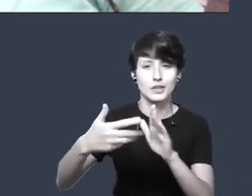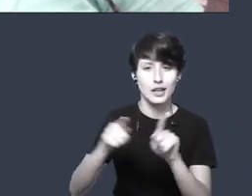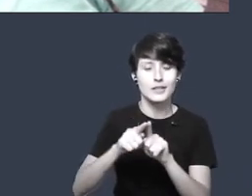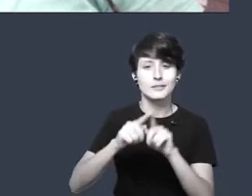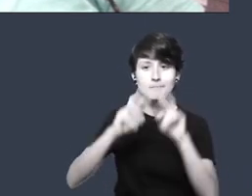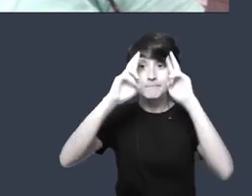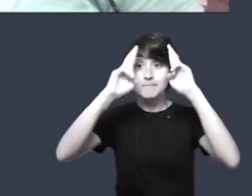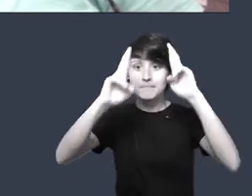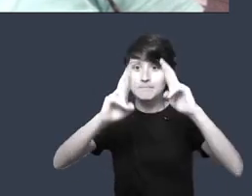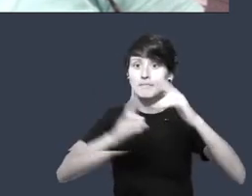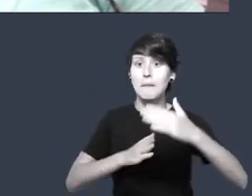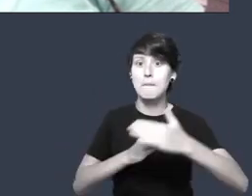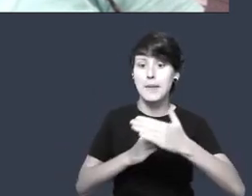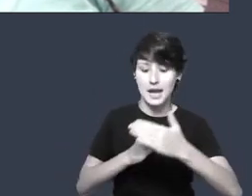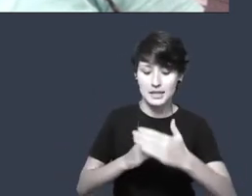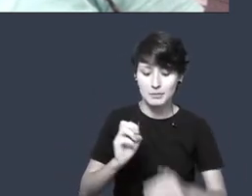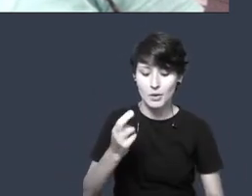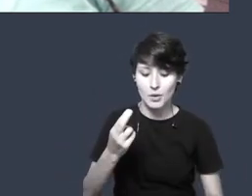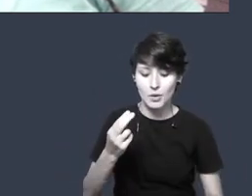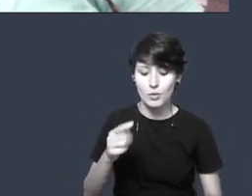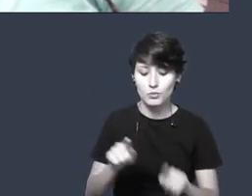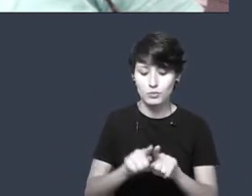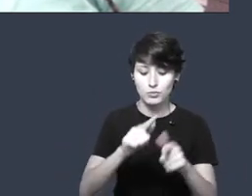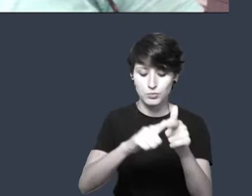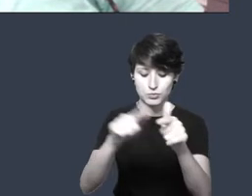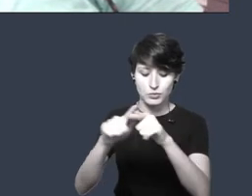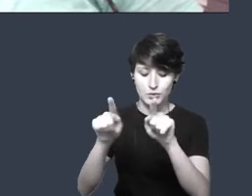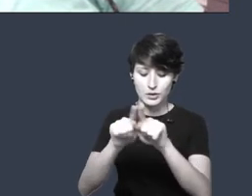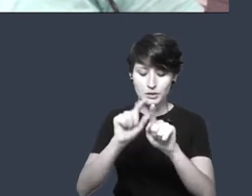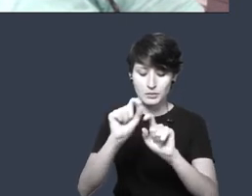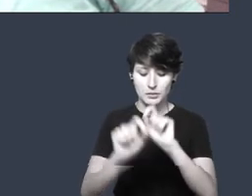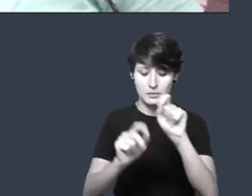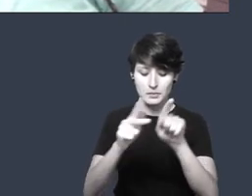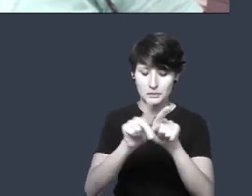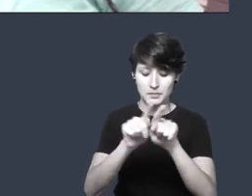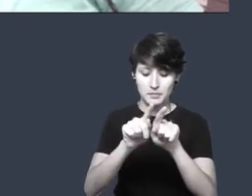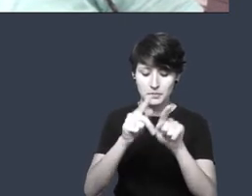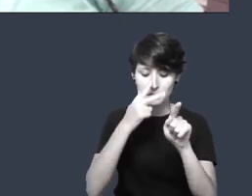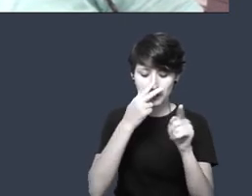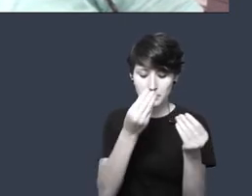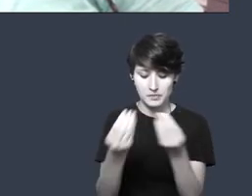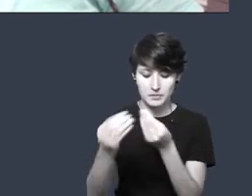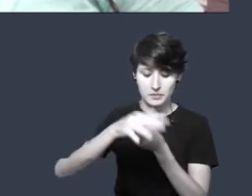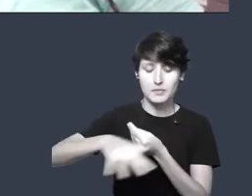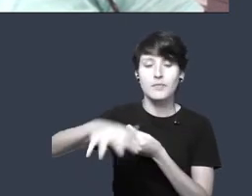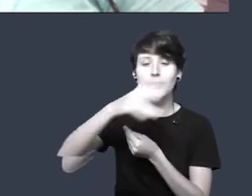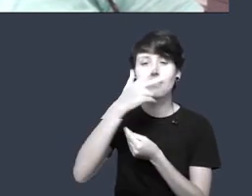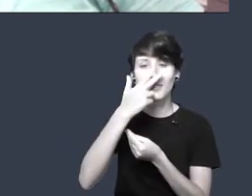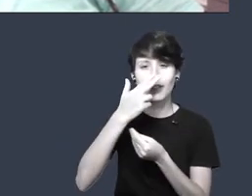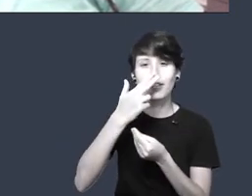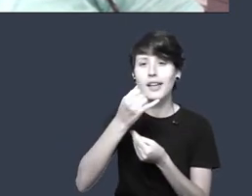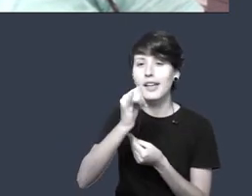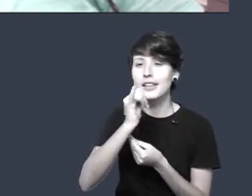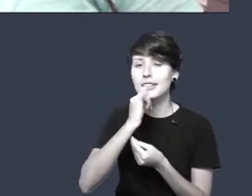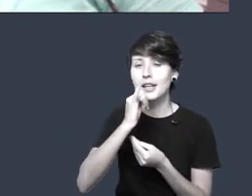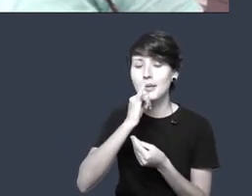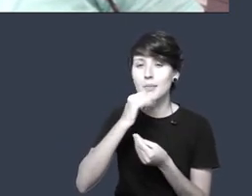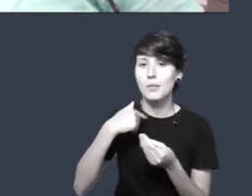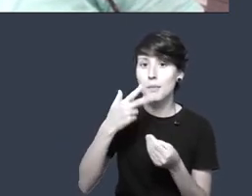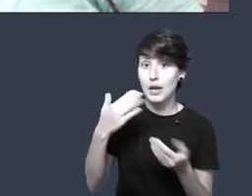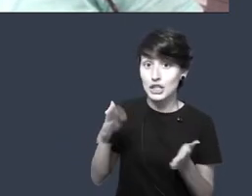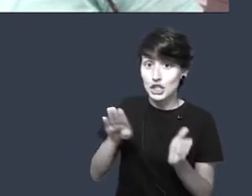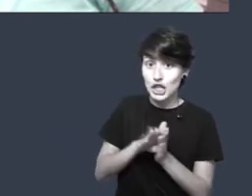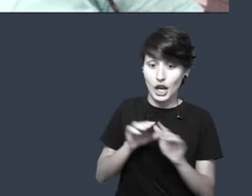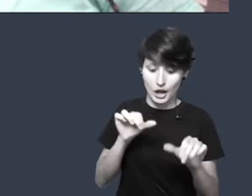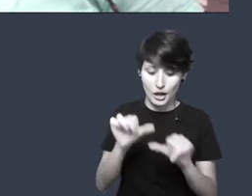velocidade máxima. O problema é que agora tem esses ataques. Então, o que que os ataques fazem? Por exemplo, ele pode chegar e mudar